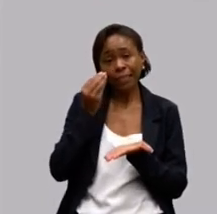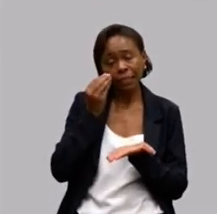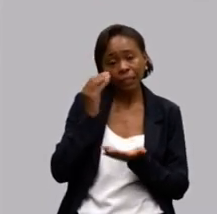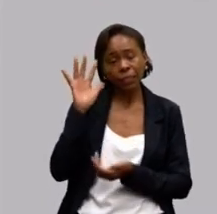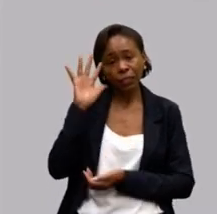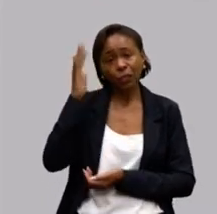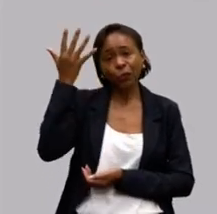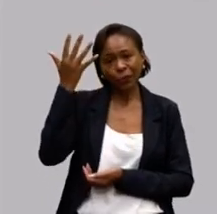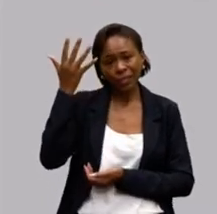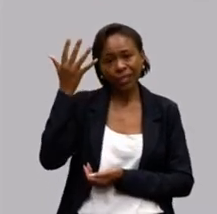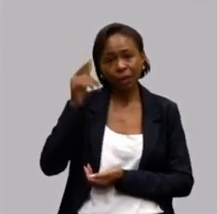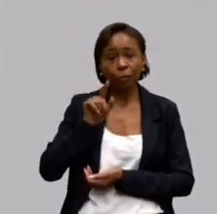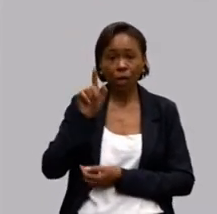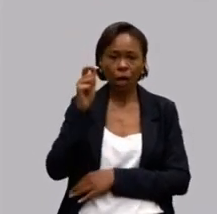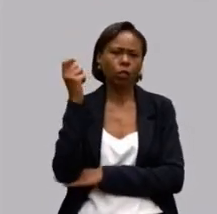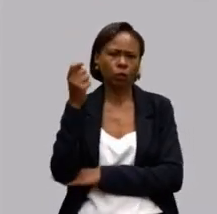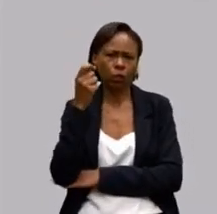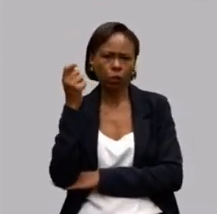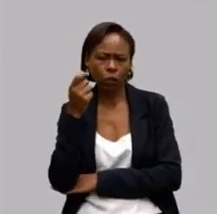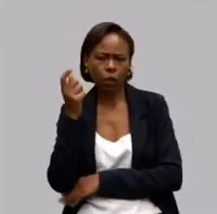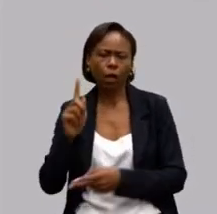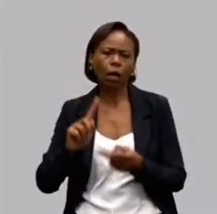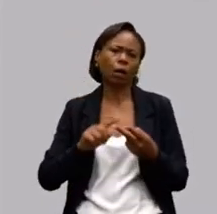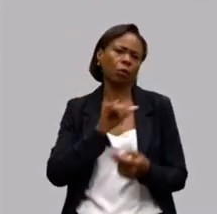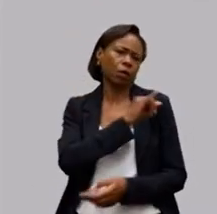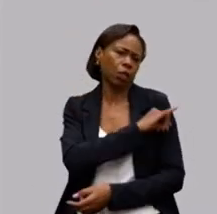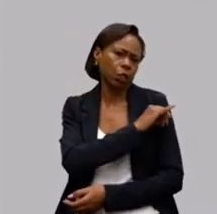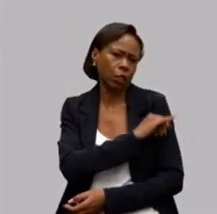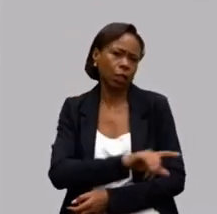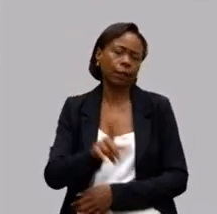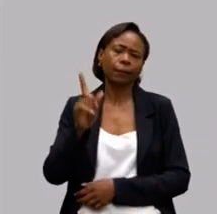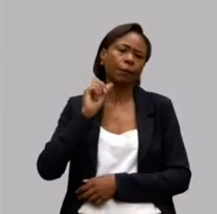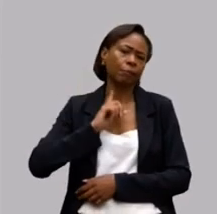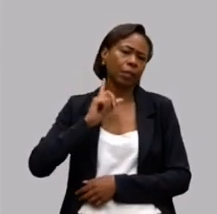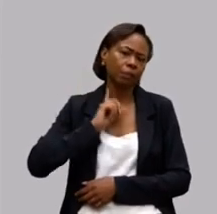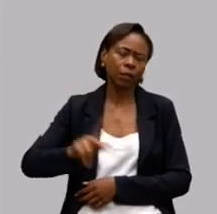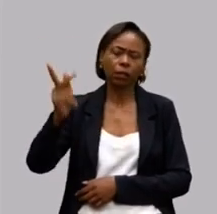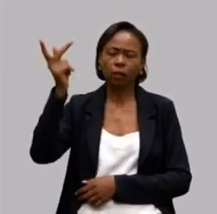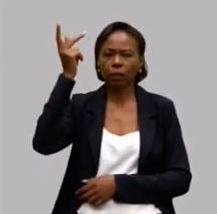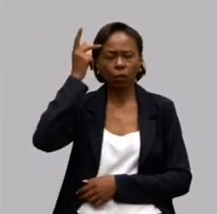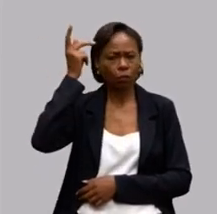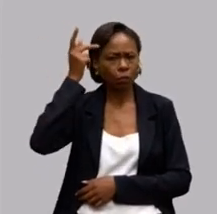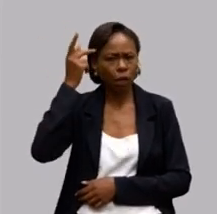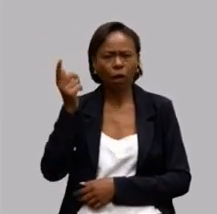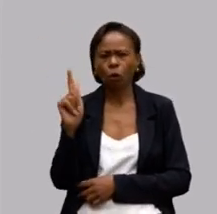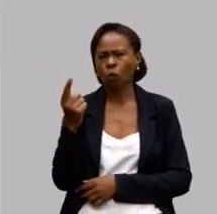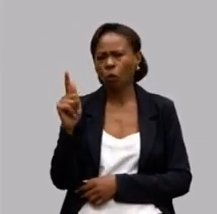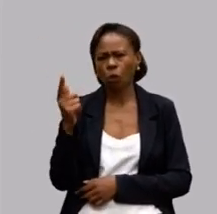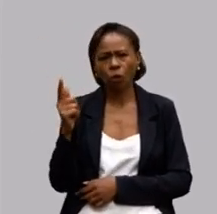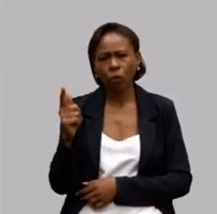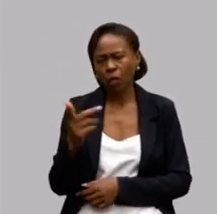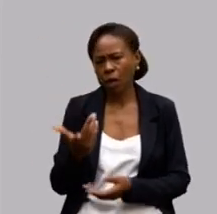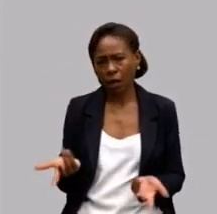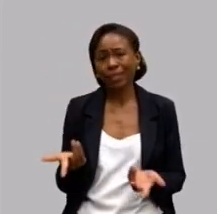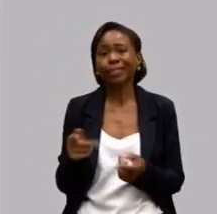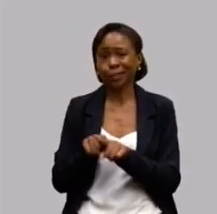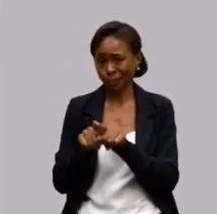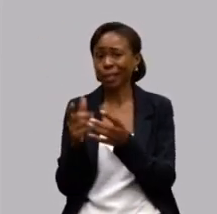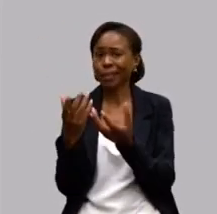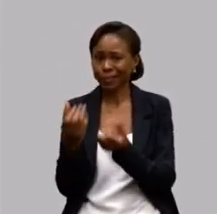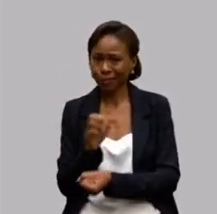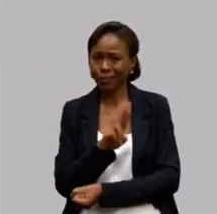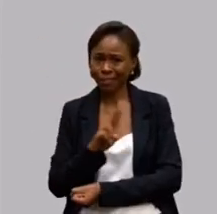para o Rio Grande do Sul, para o Rio de Janeiro, para Minas Gerais, para São Paulo, para Goiás, que aderiu ao regime de recuperação